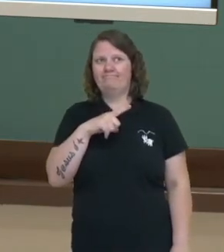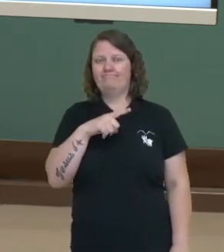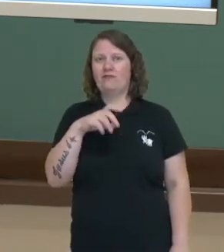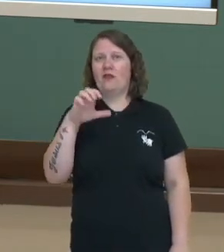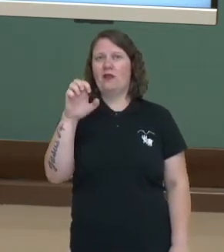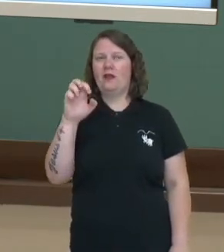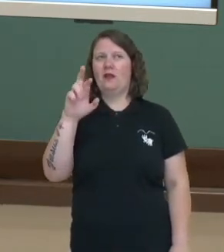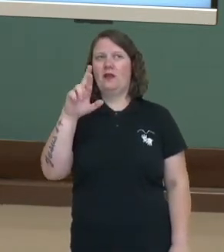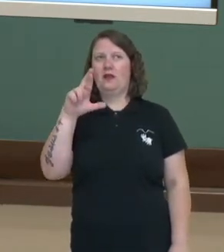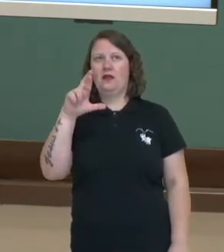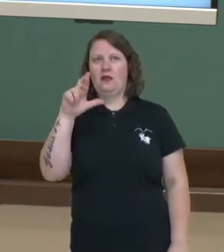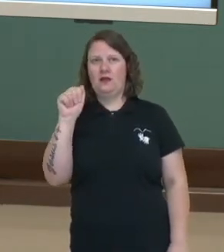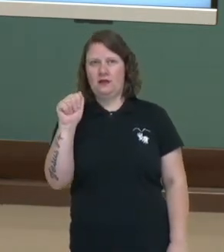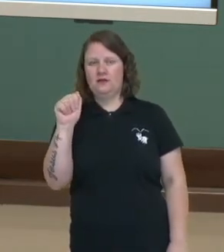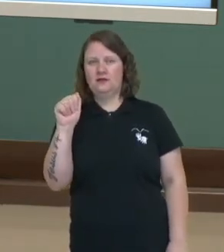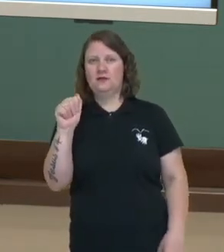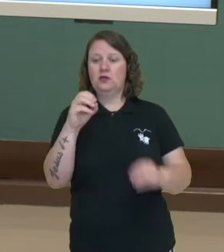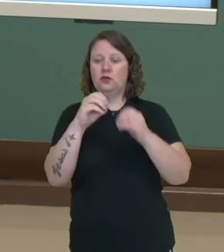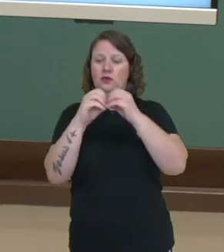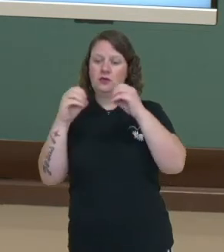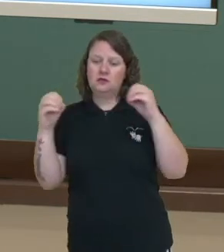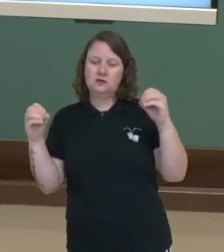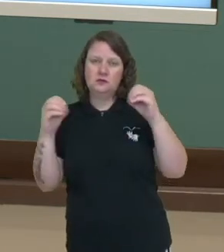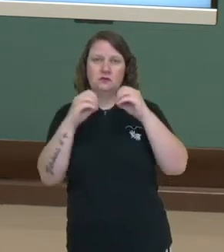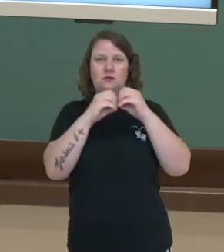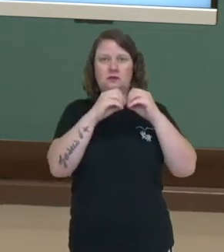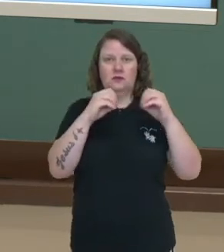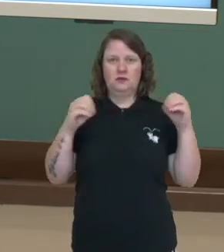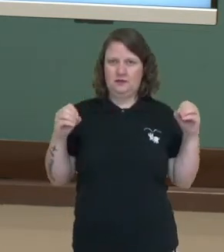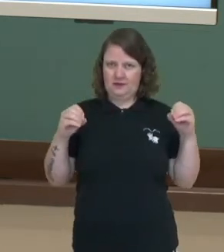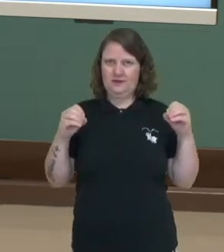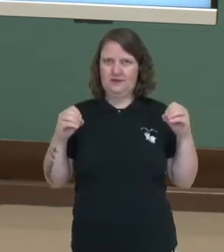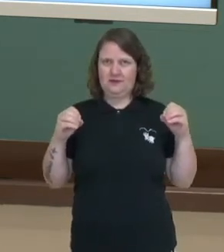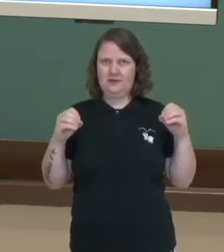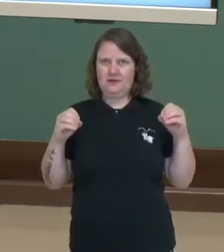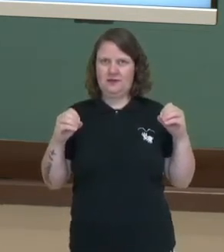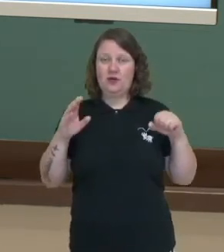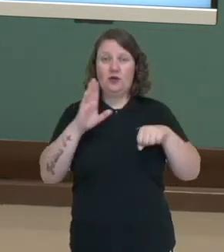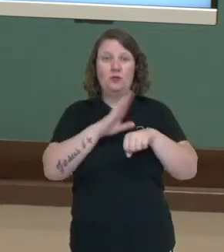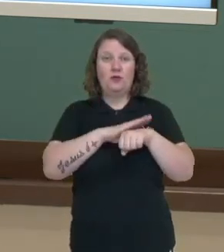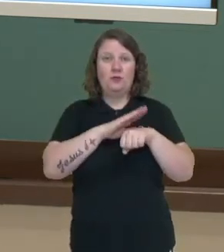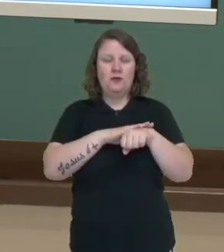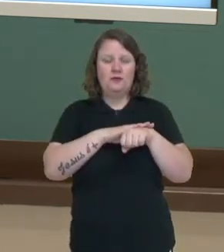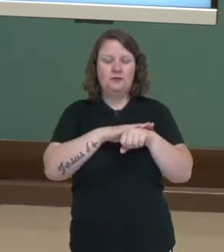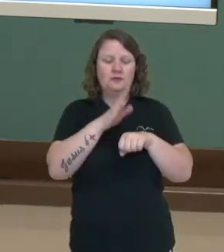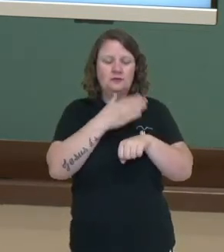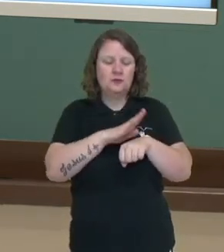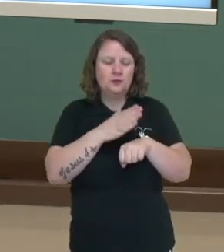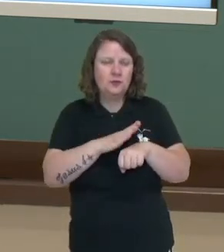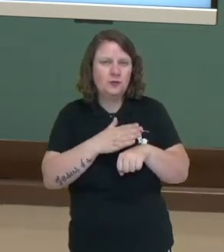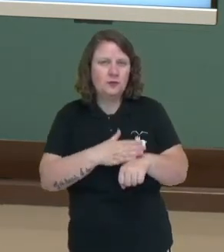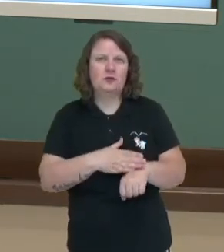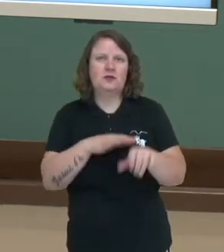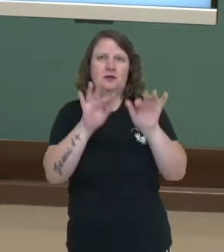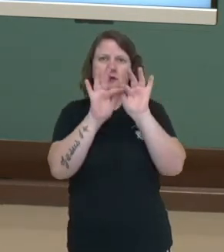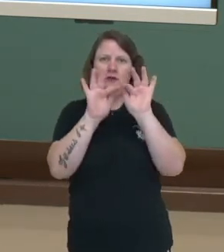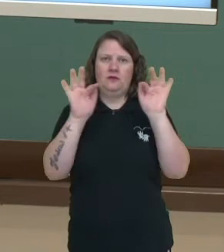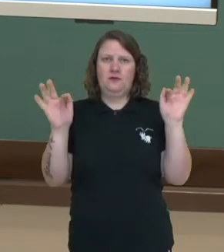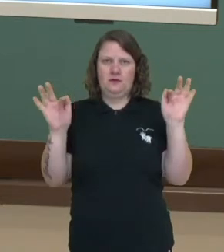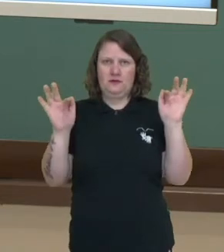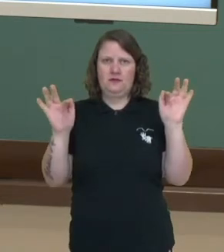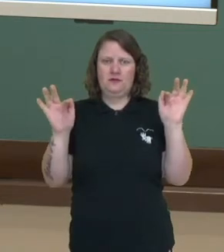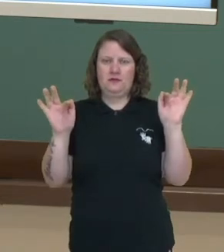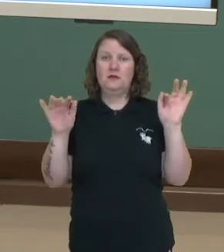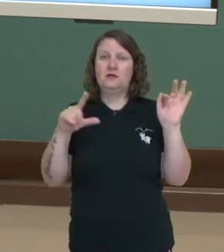oração fazendo o papel de objeto. É o que exigiu um momento ali da construção da frase. Então, ela exerce